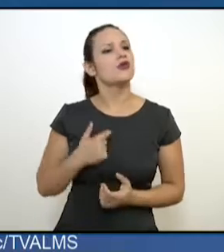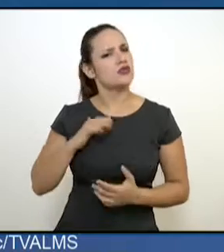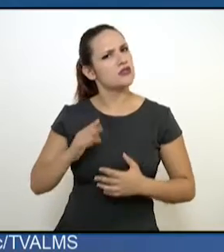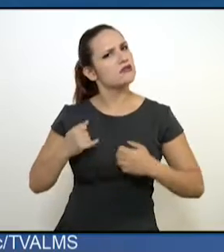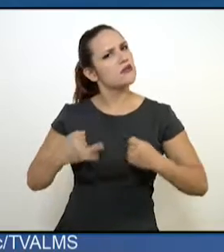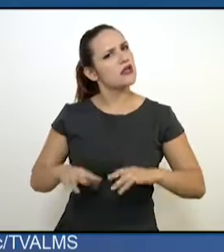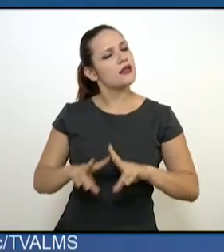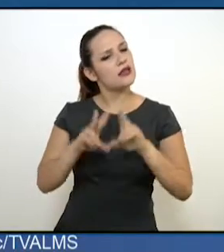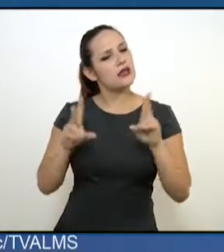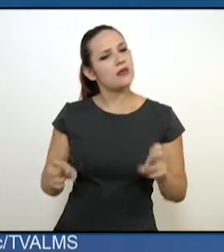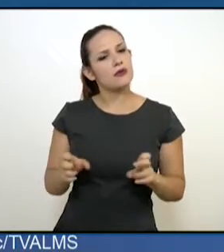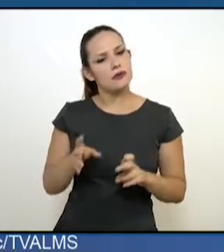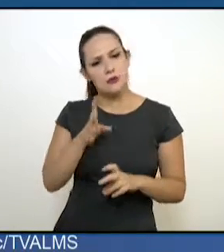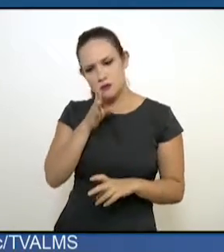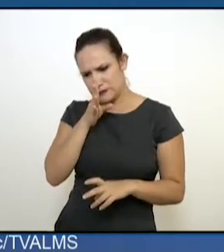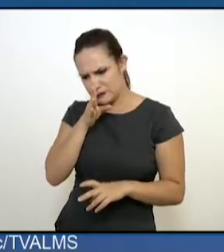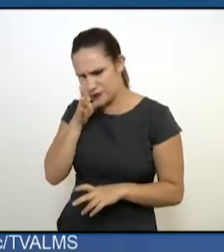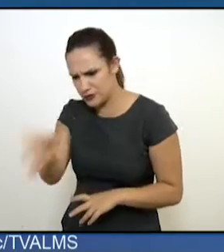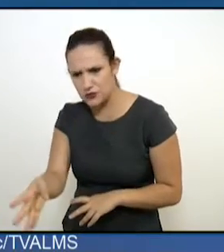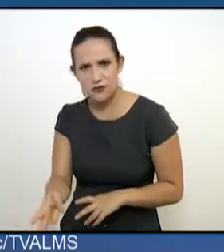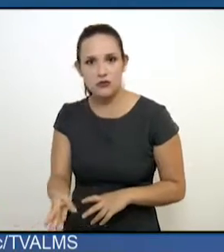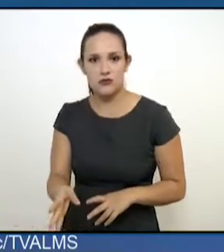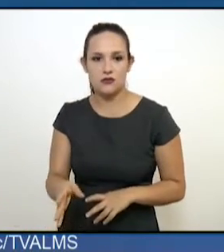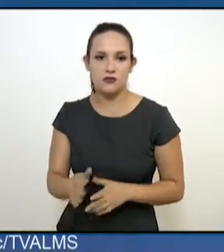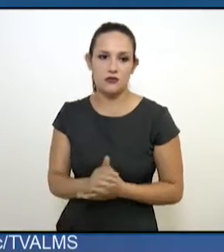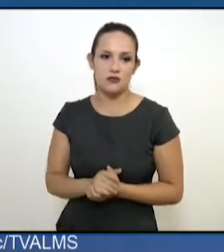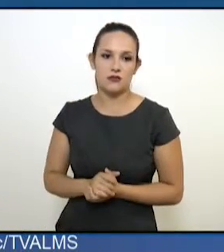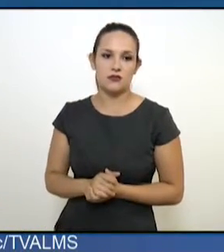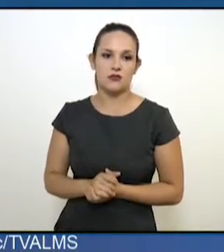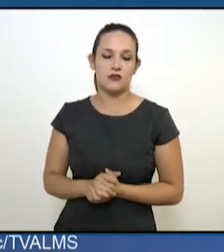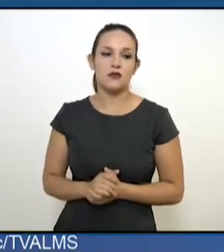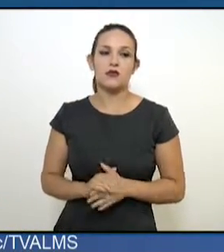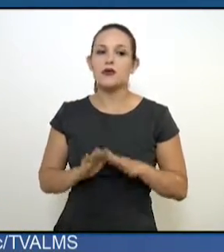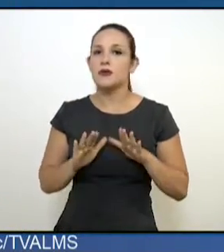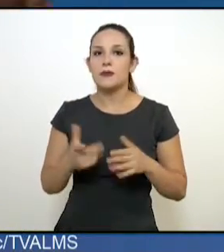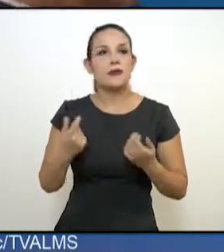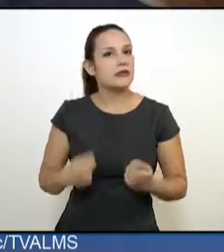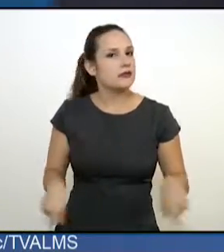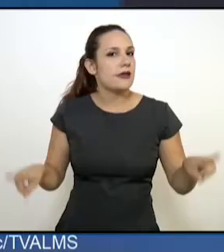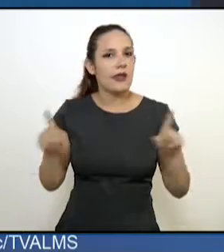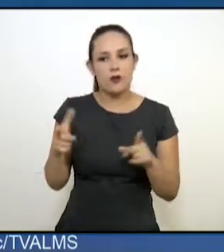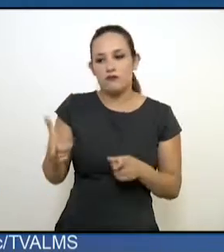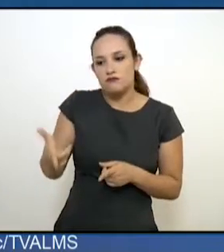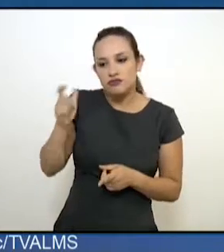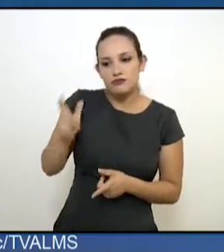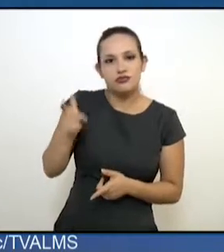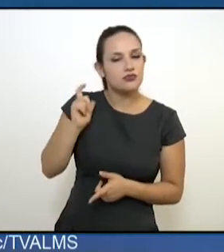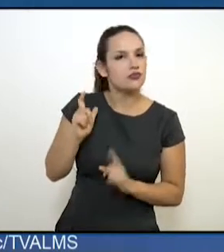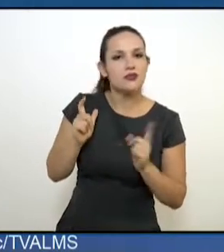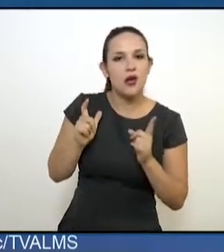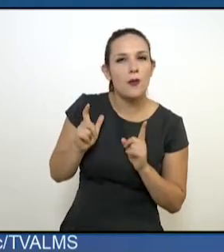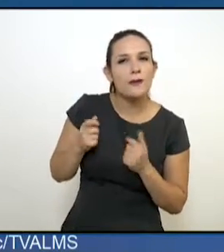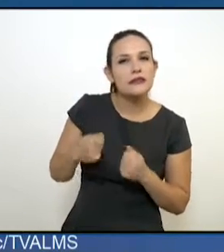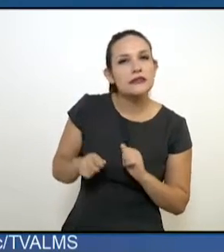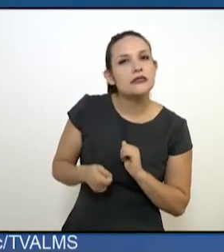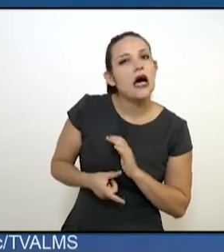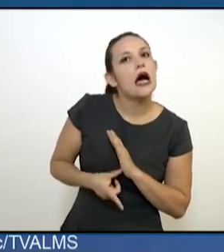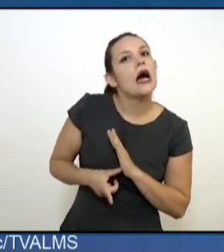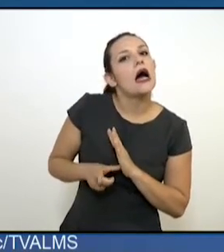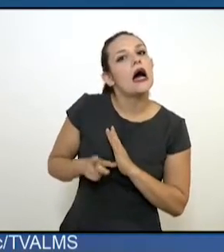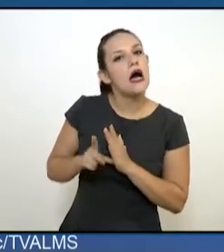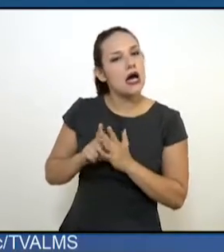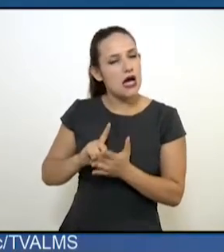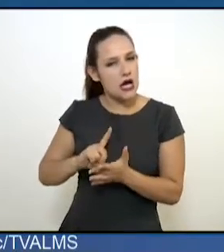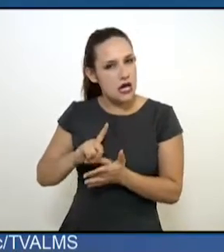intervenção, a ação que produz resultado não é a ação bélica, a barulhenta. É aquela ação silenciosa,